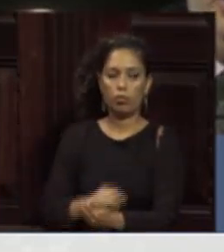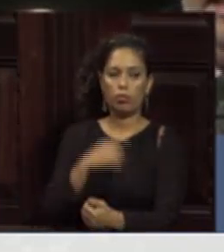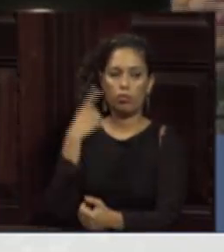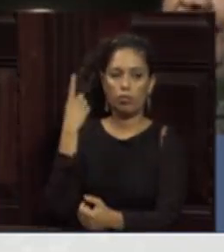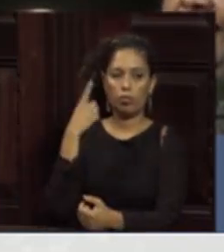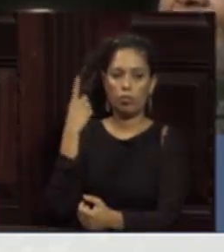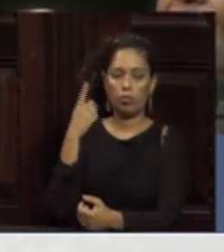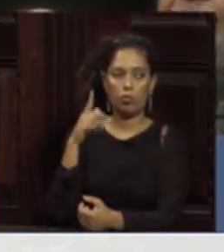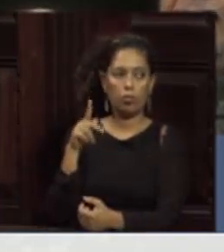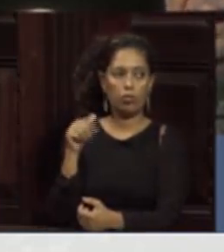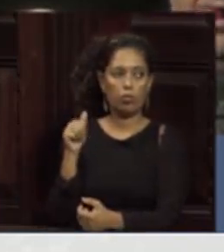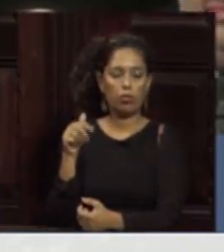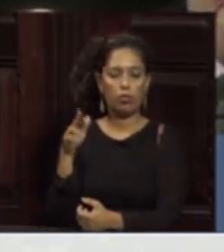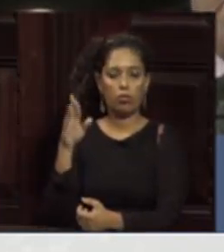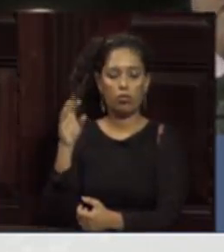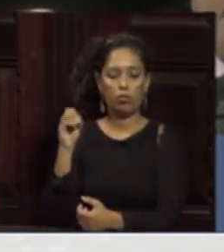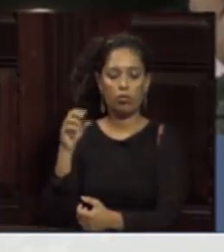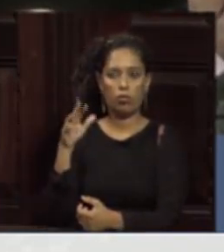Deputado Paulo Ramos.